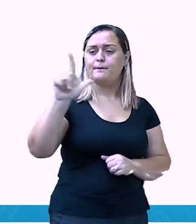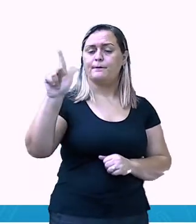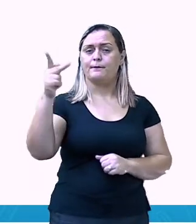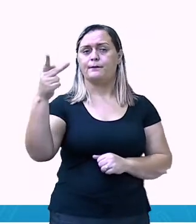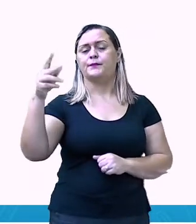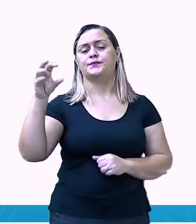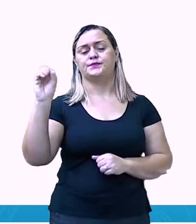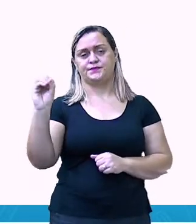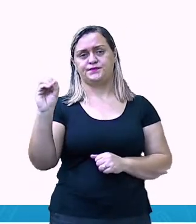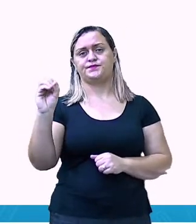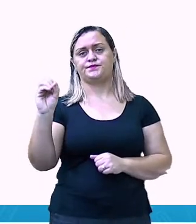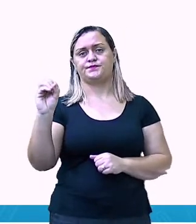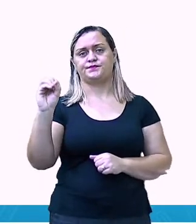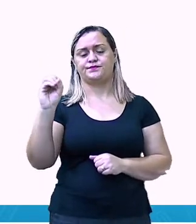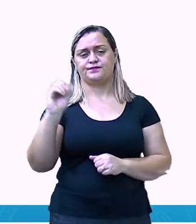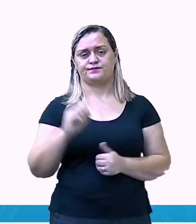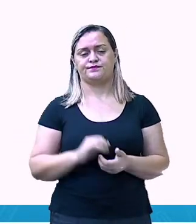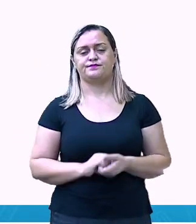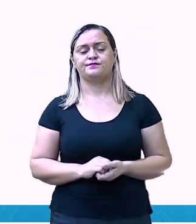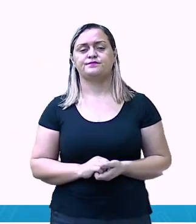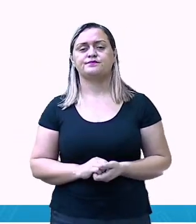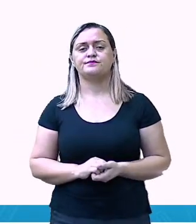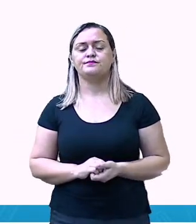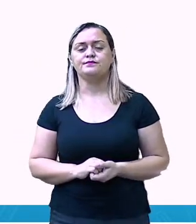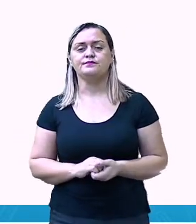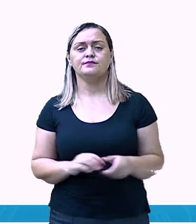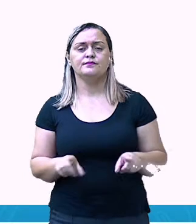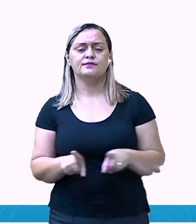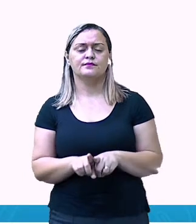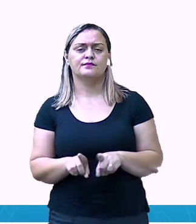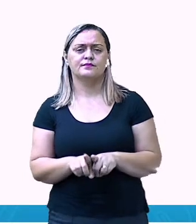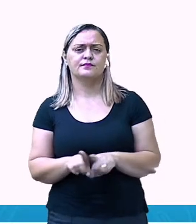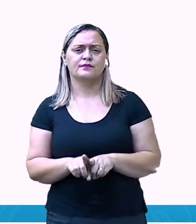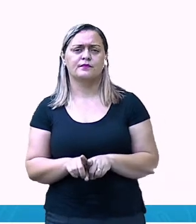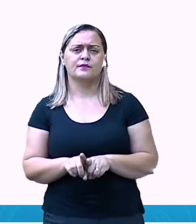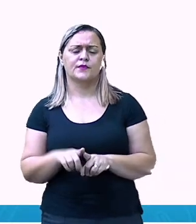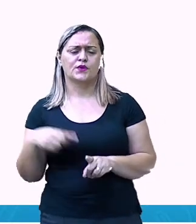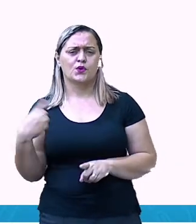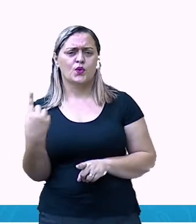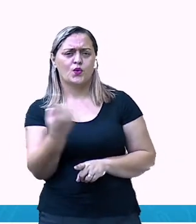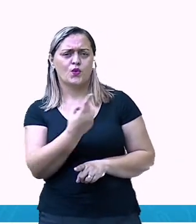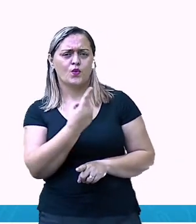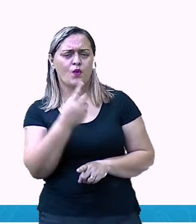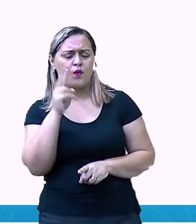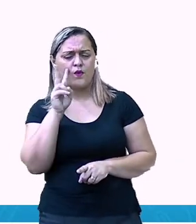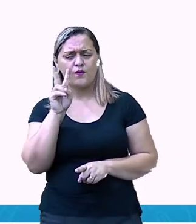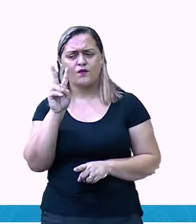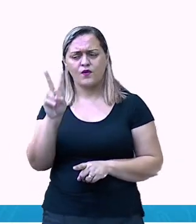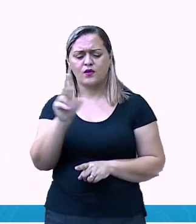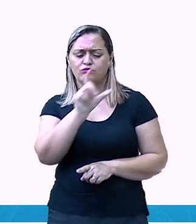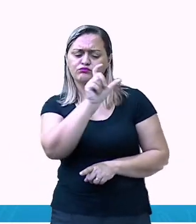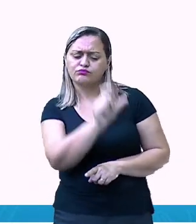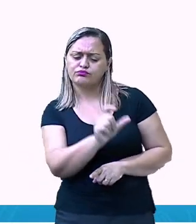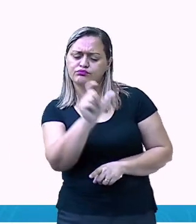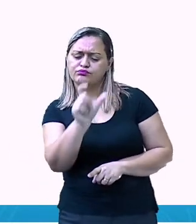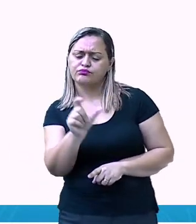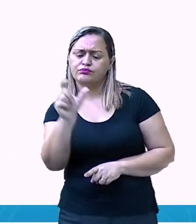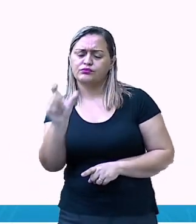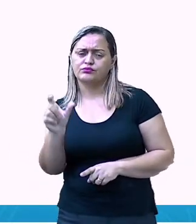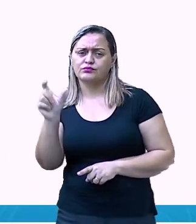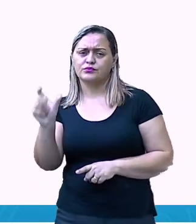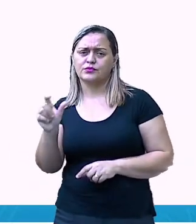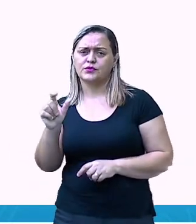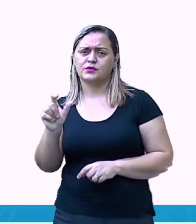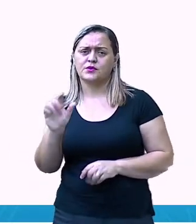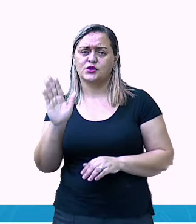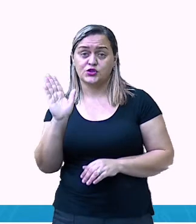Então, a, lhó. Quando a gente começa a olhar para a sílaba separada, falando letra por letra, se é